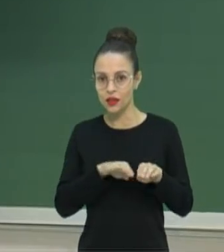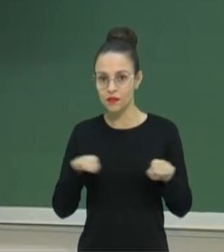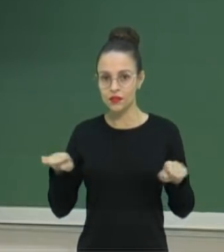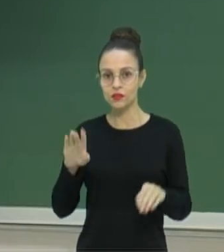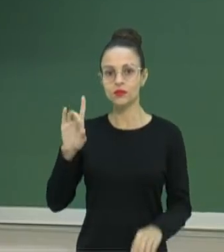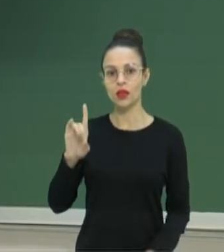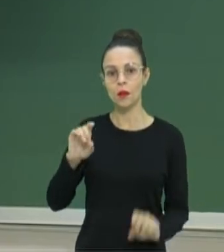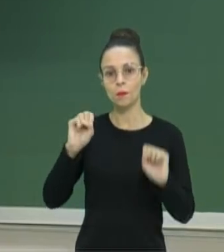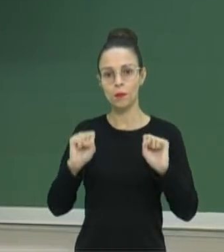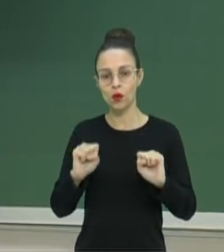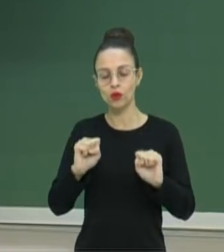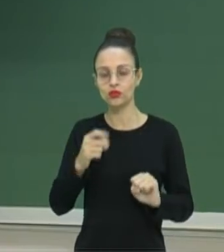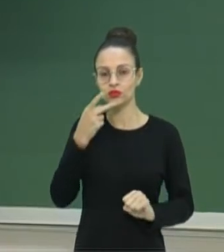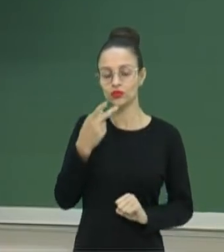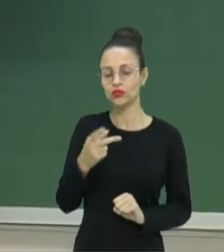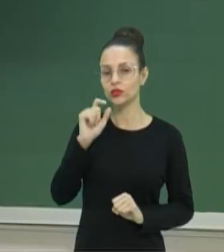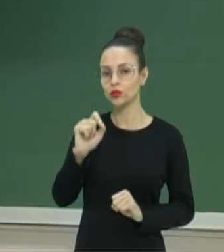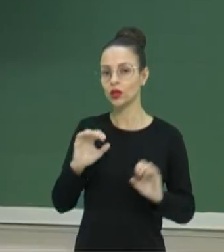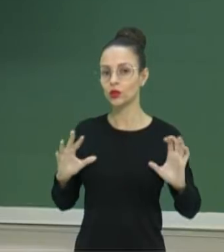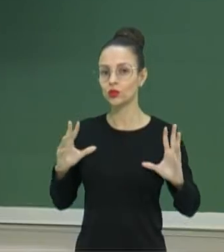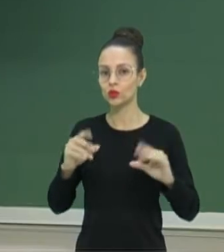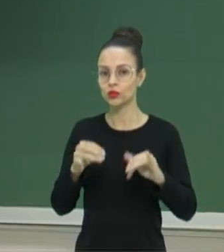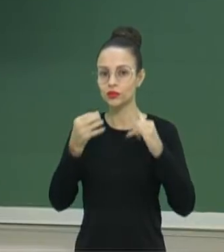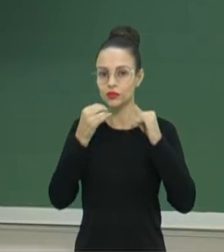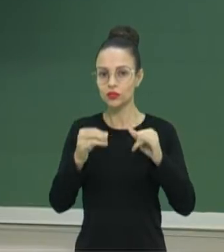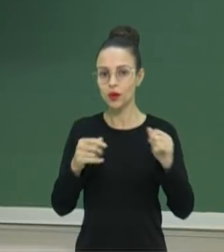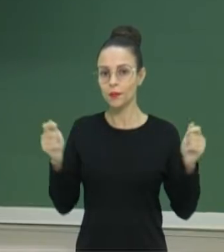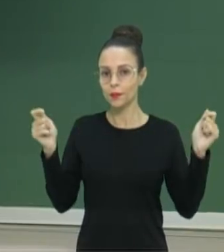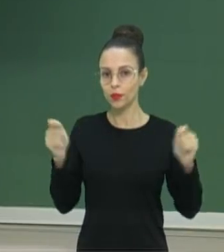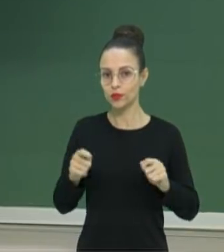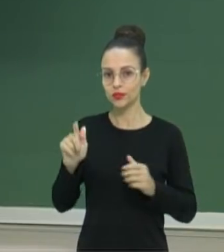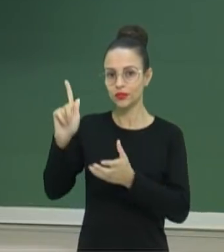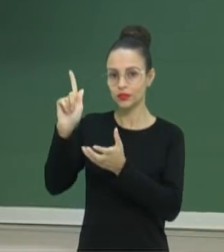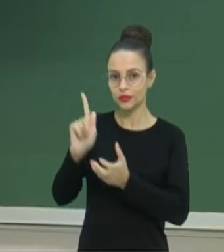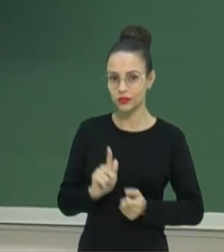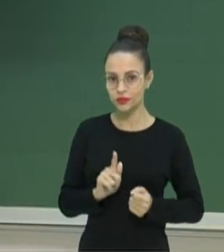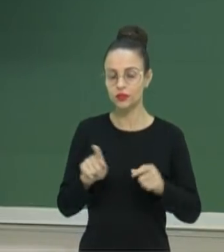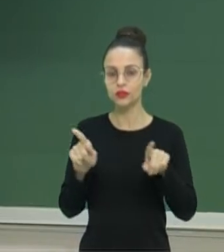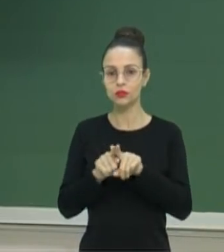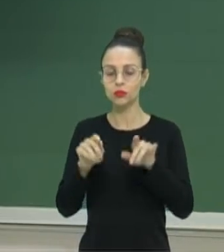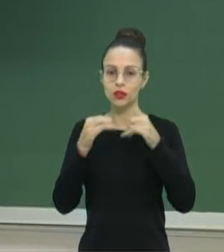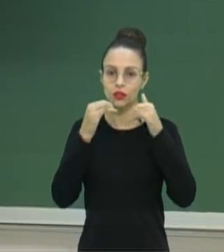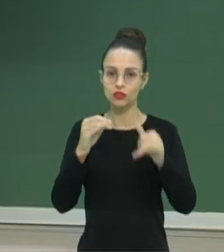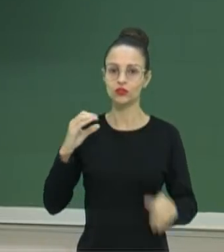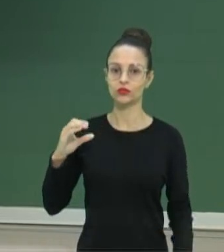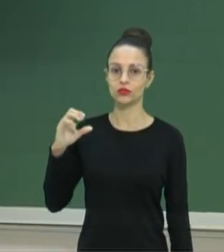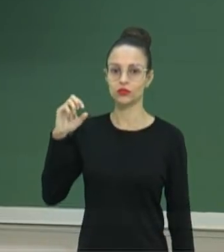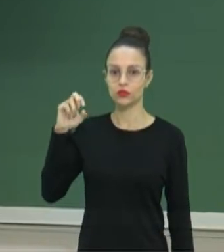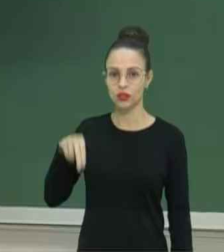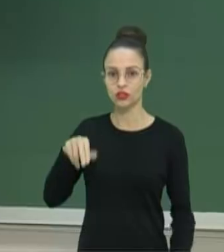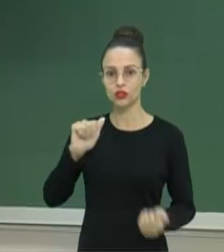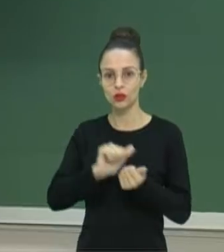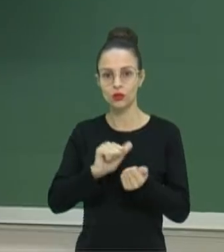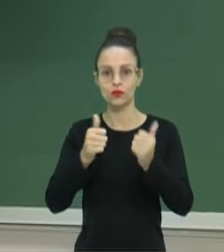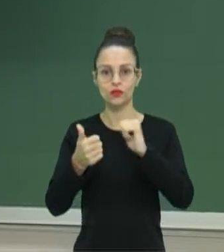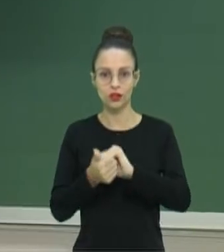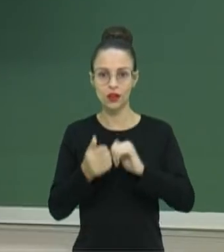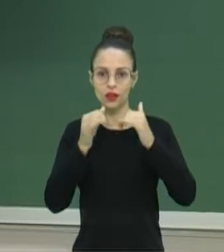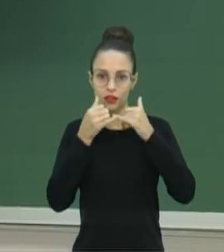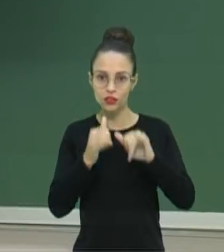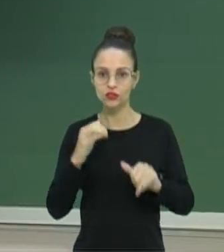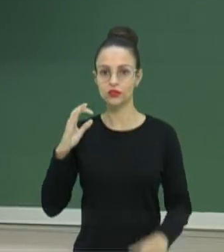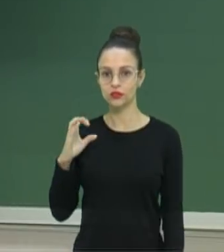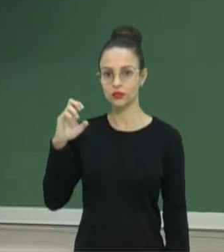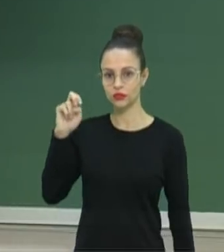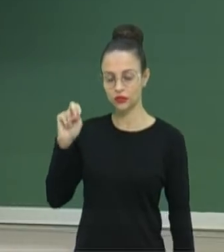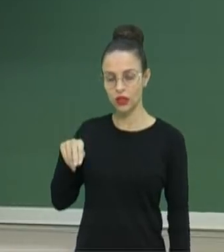certo? Você pode dizer que toda a energia potencial gravitacional e energia cinética está sendo convertida em energia